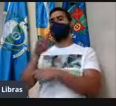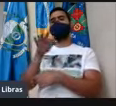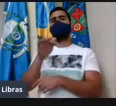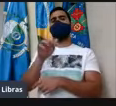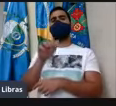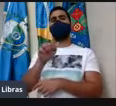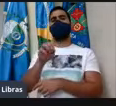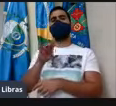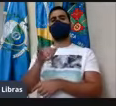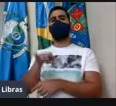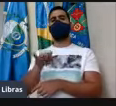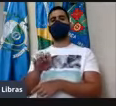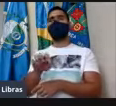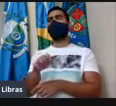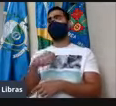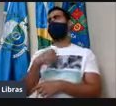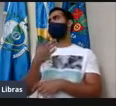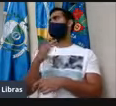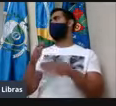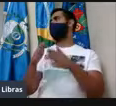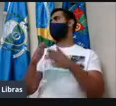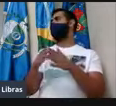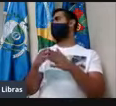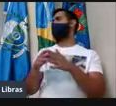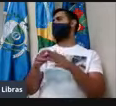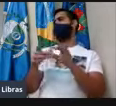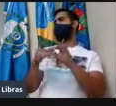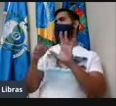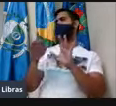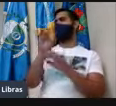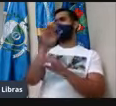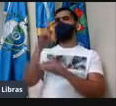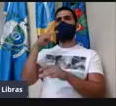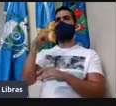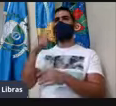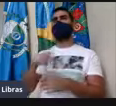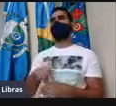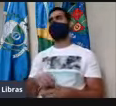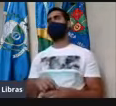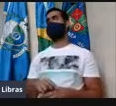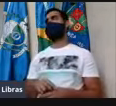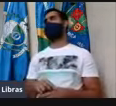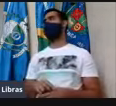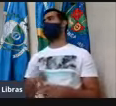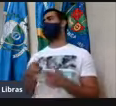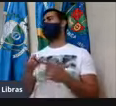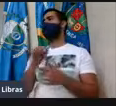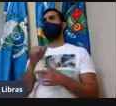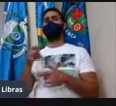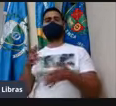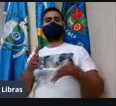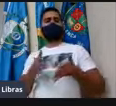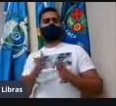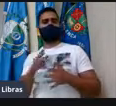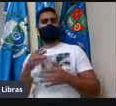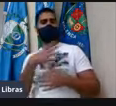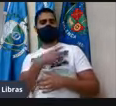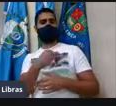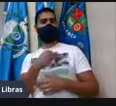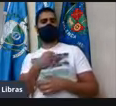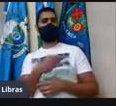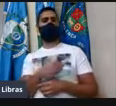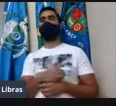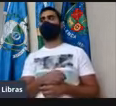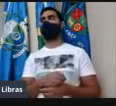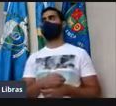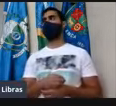estiverem em mãos, quero pedir autorização a todos, porque se não fosse o nascimento da filhinha dela, ela estava aqui, então eu quero abrir